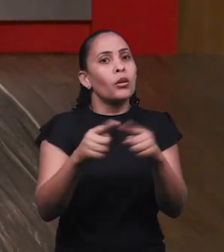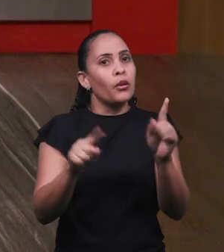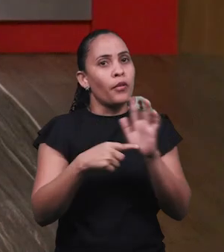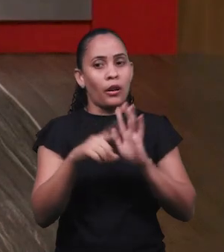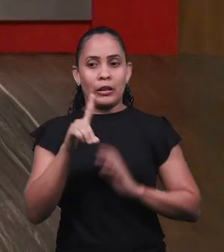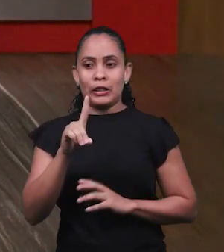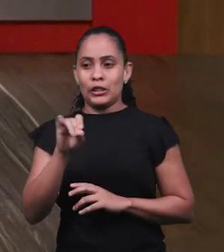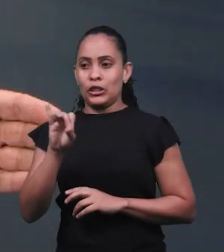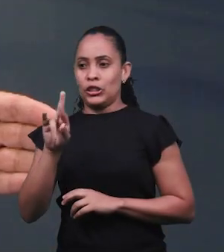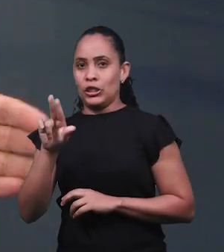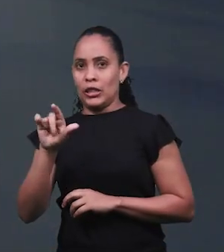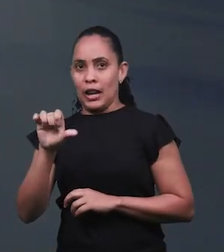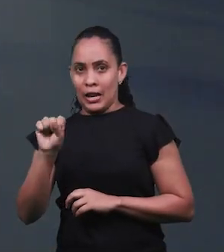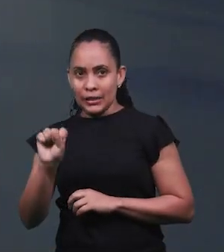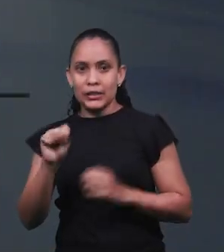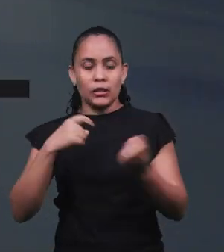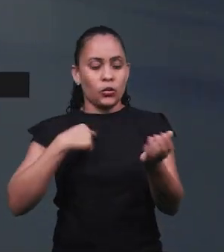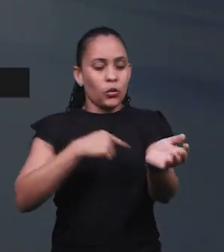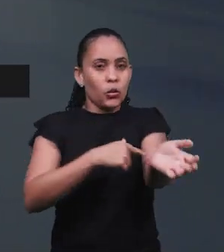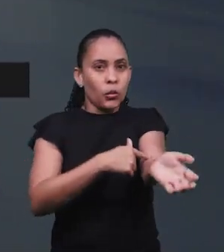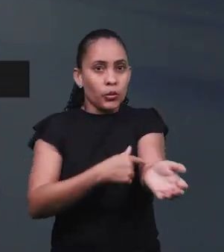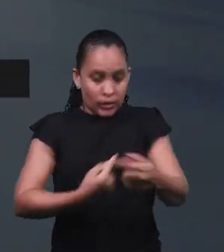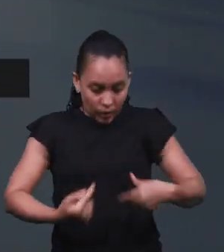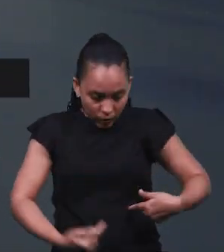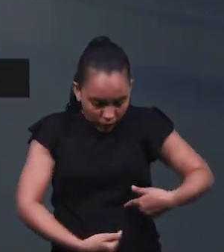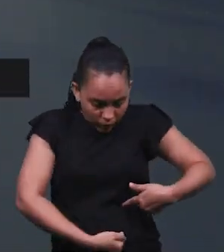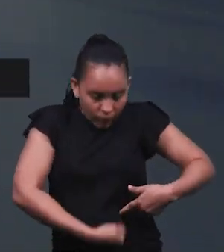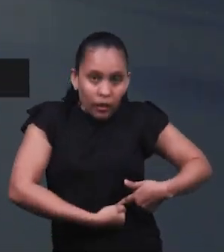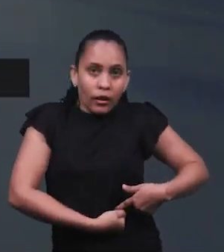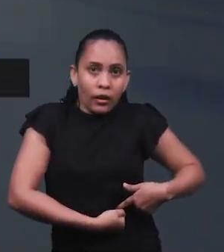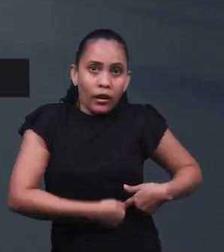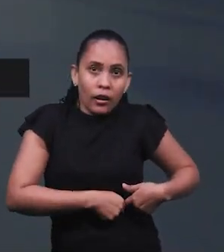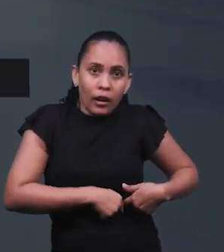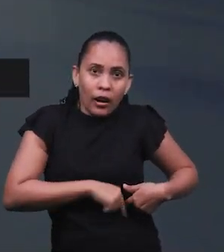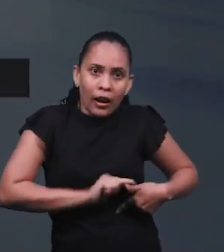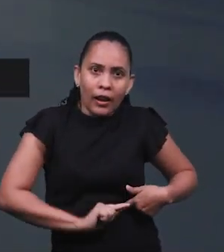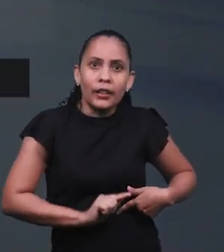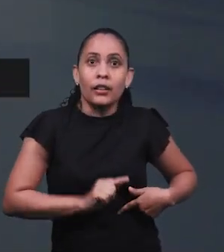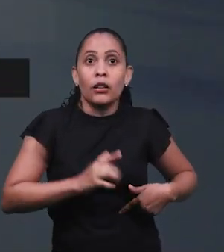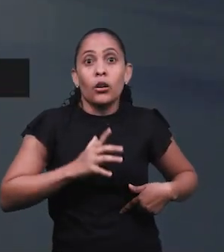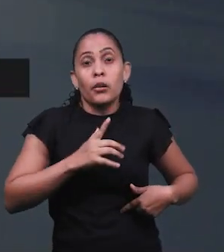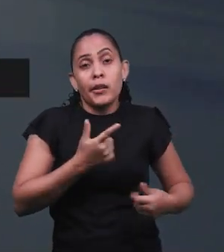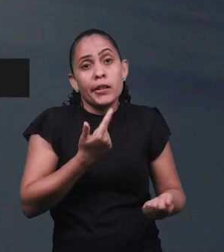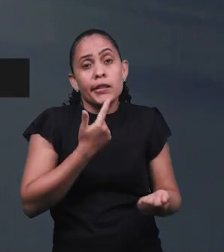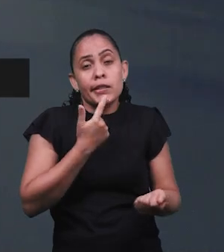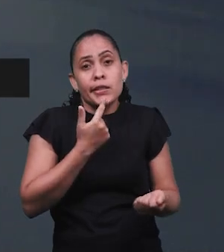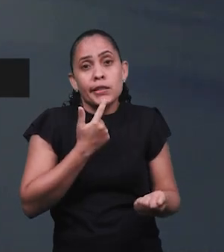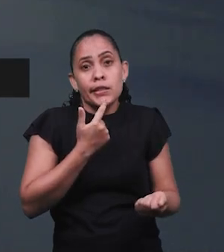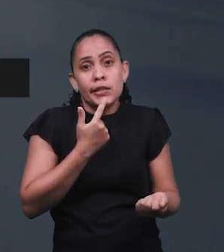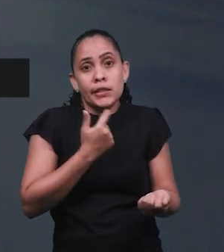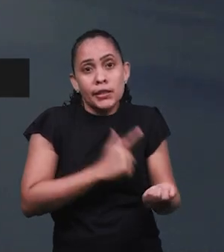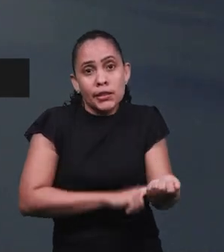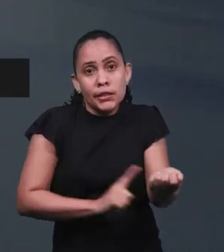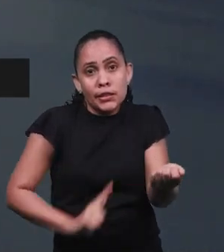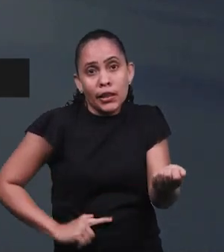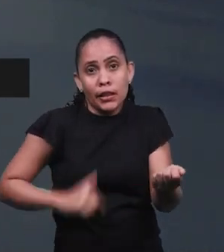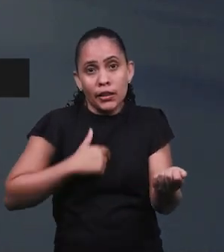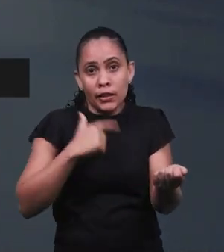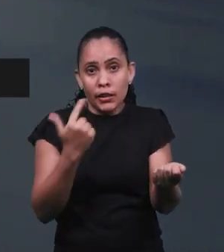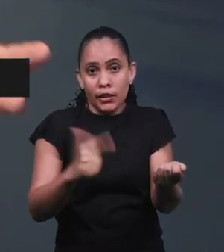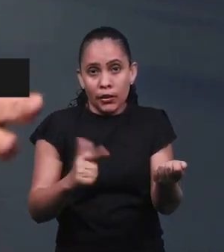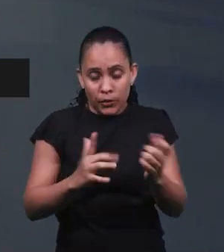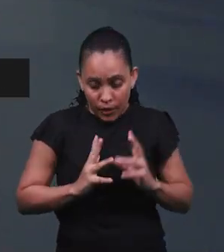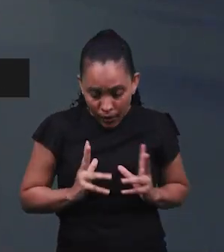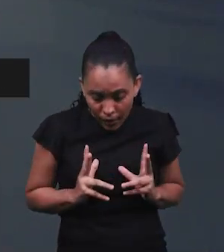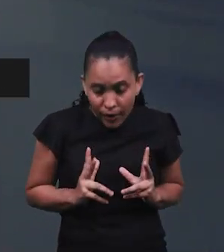mais da diálise peritoneal, dessa que eu faço sem sangue, que é através da membrana do peritônio,